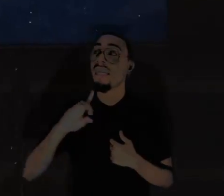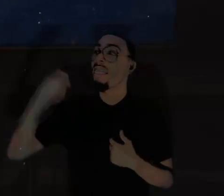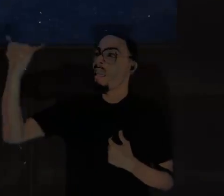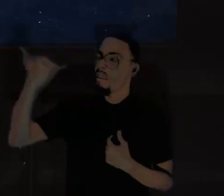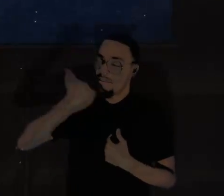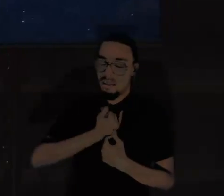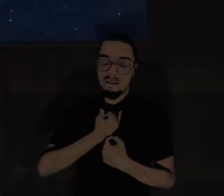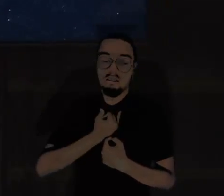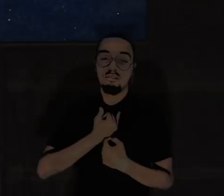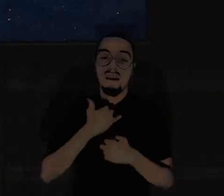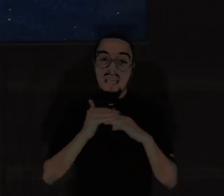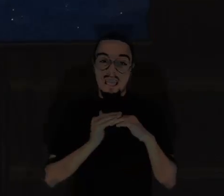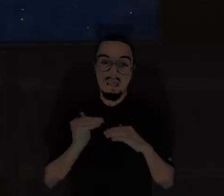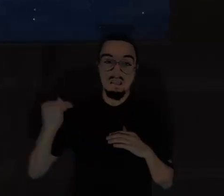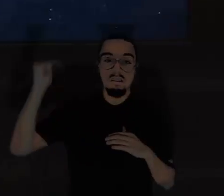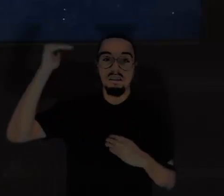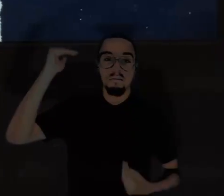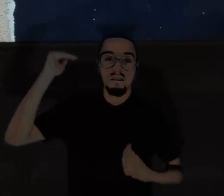minha deformidade.